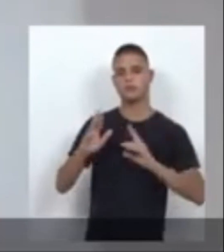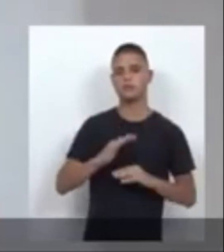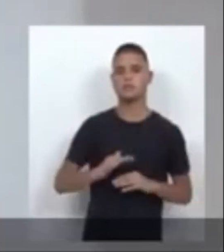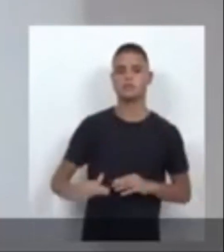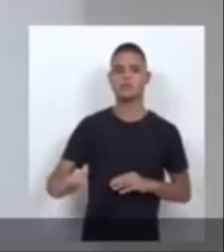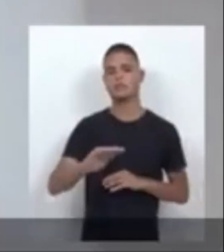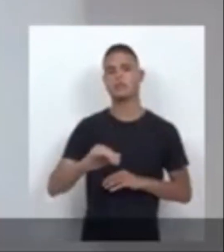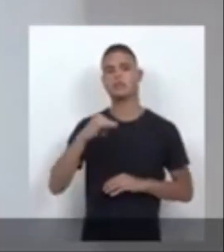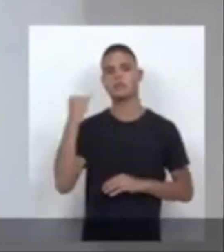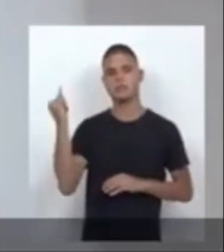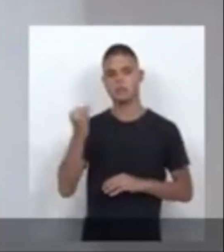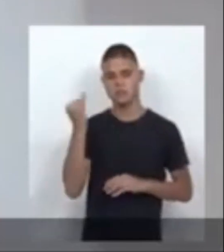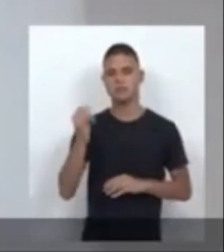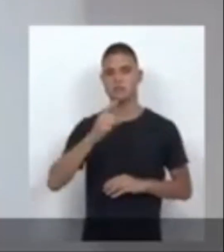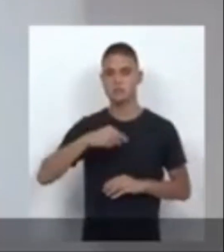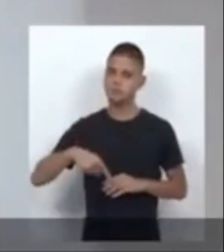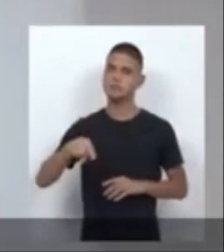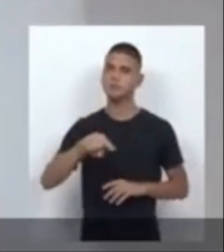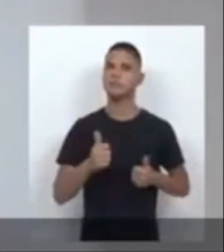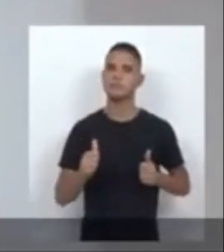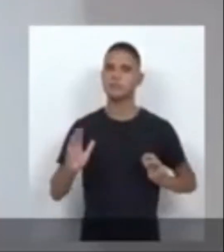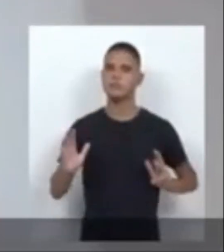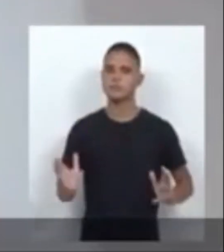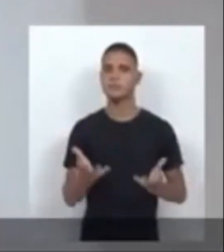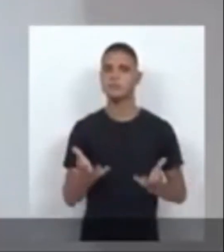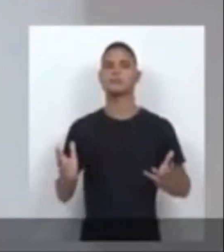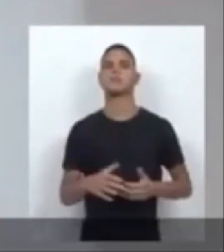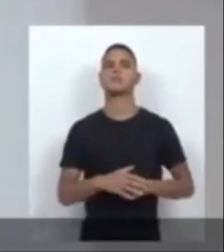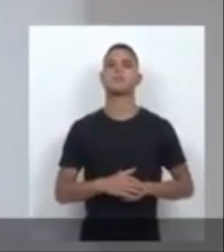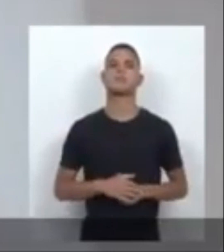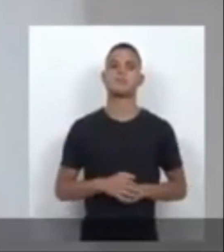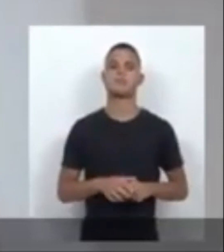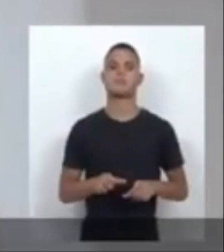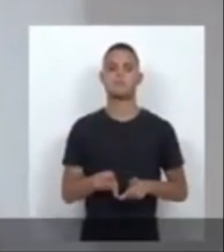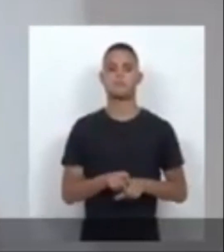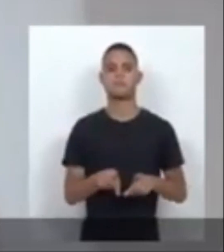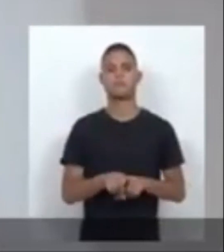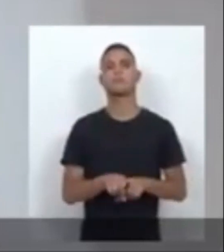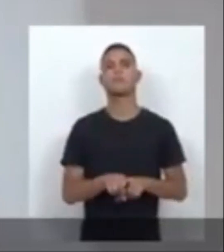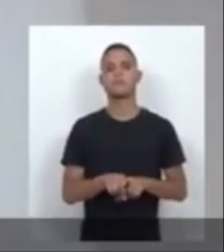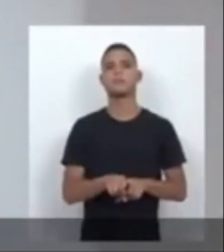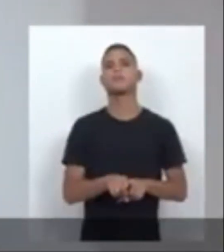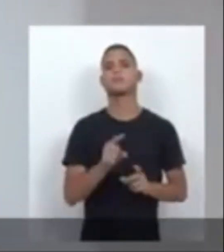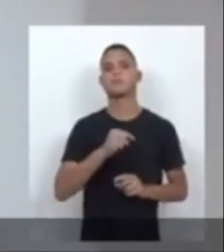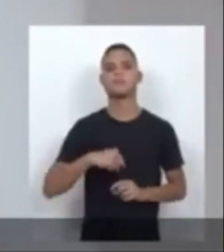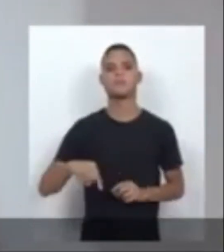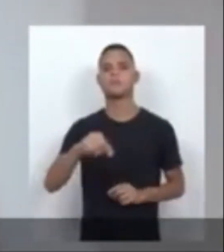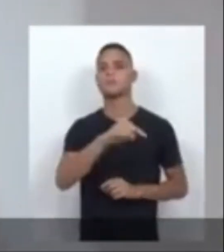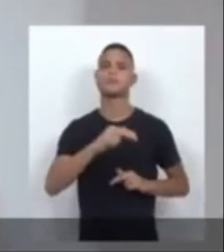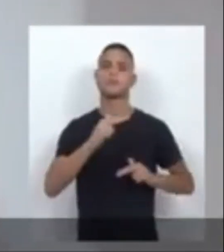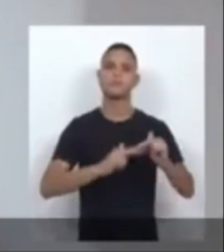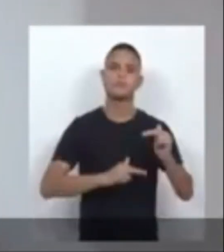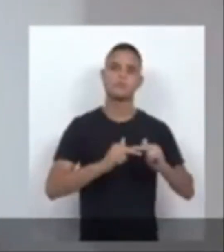Então, é importante a mobilização de todos na escola. Inclusive, né, Roberta, nós iremos encaminhar um material que